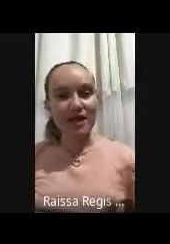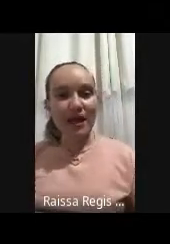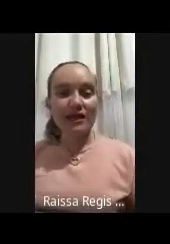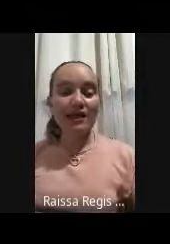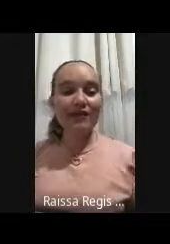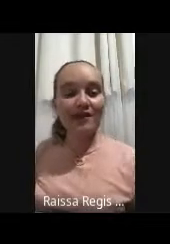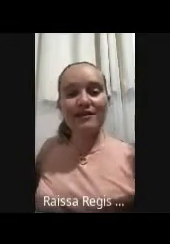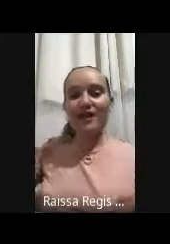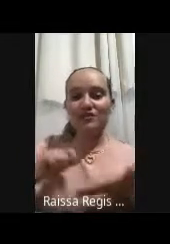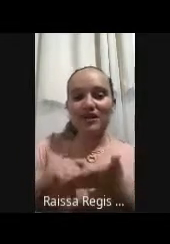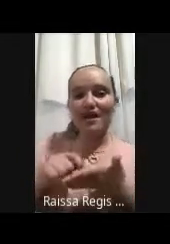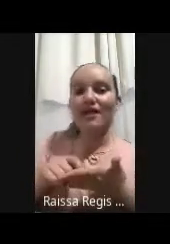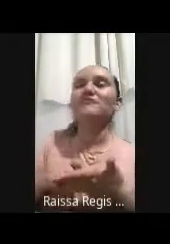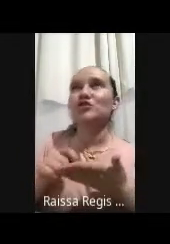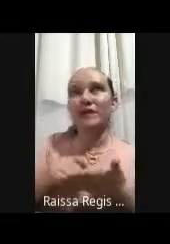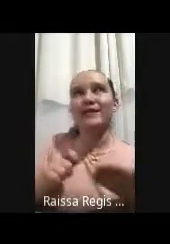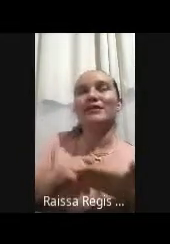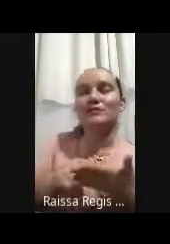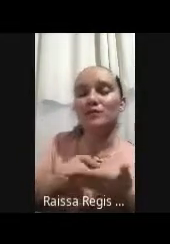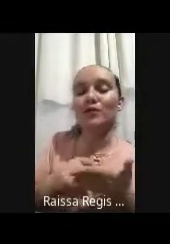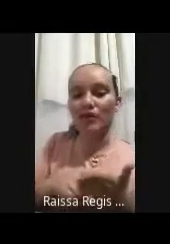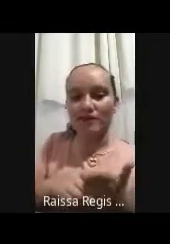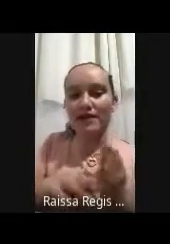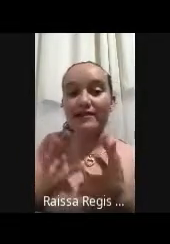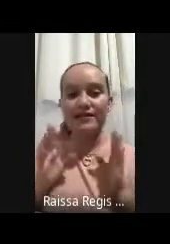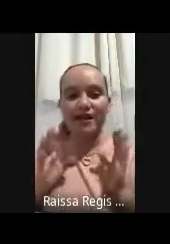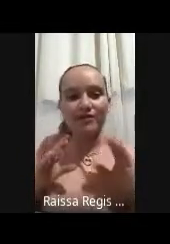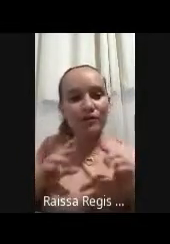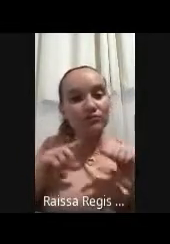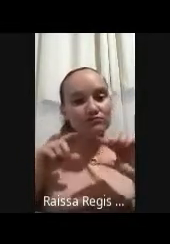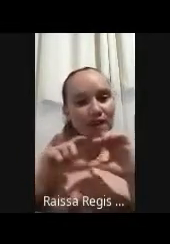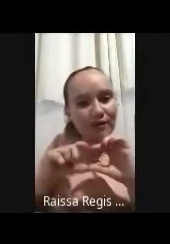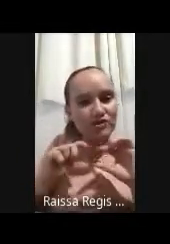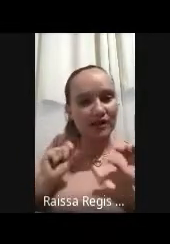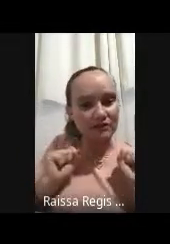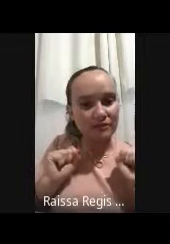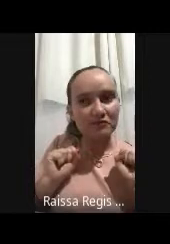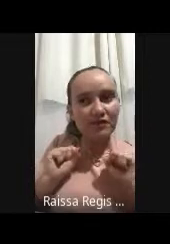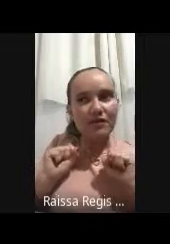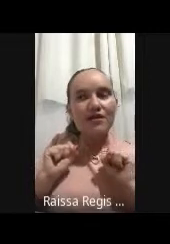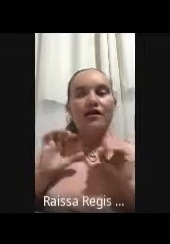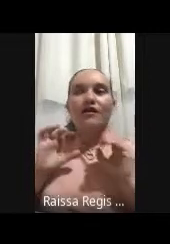Libras, e ela vai ali registrar seus pensamentos em português, ela escreve um tamanho de texto.